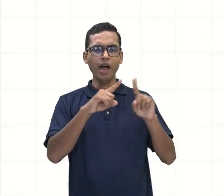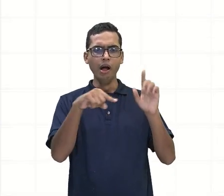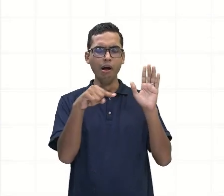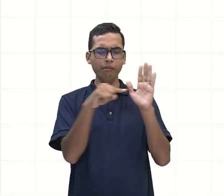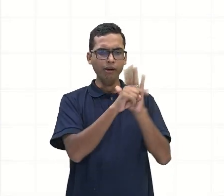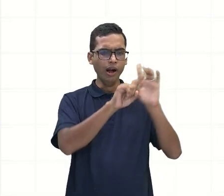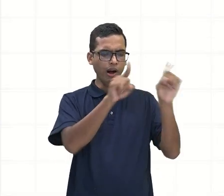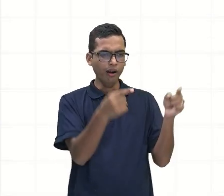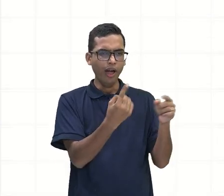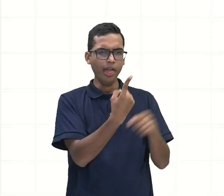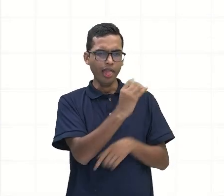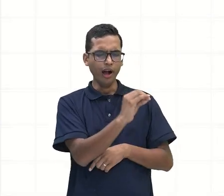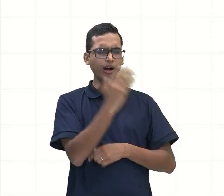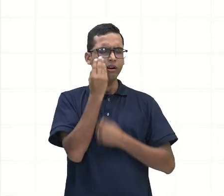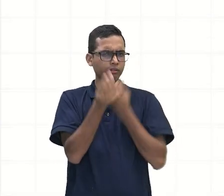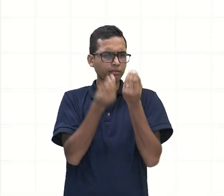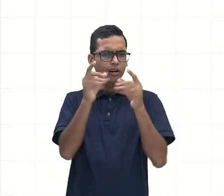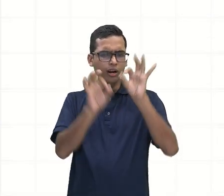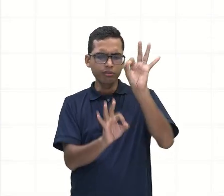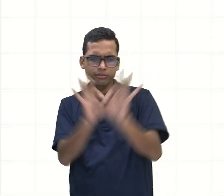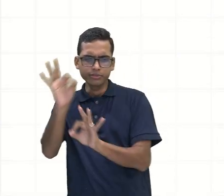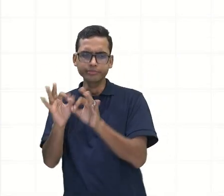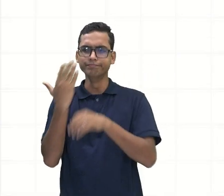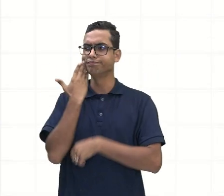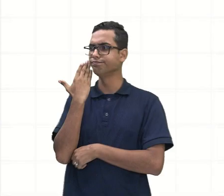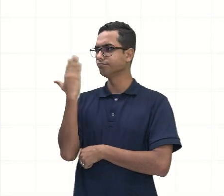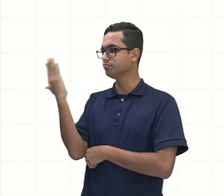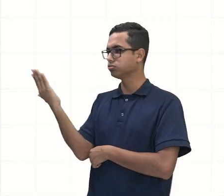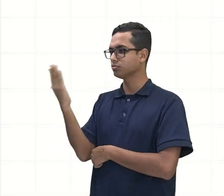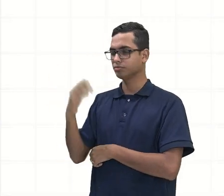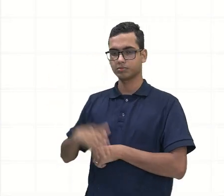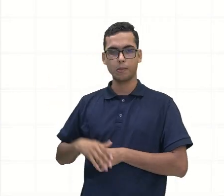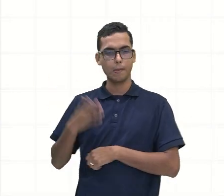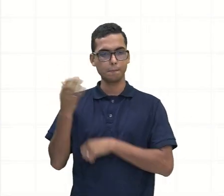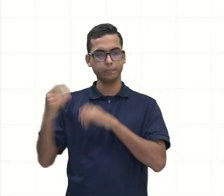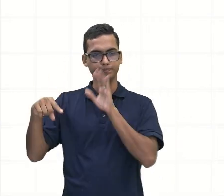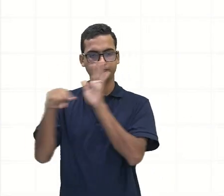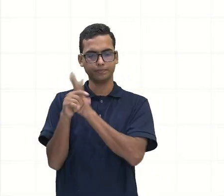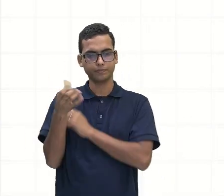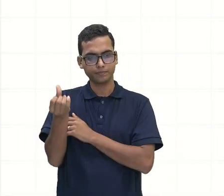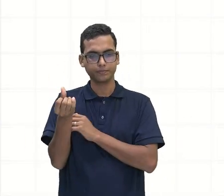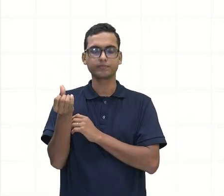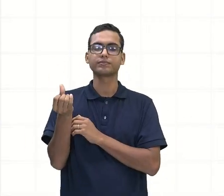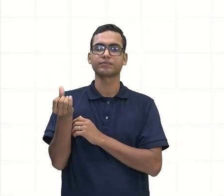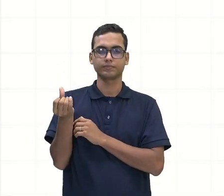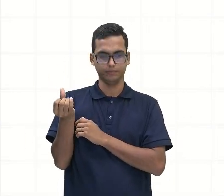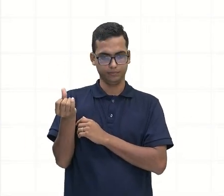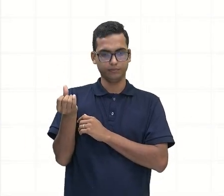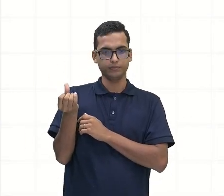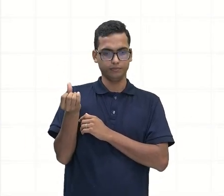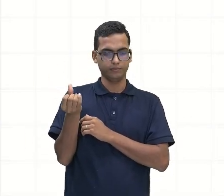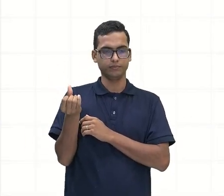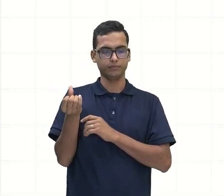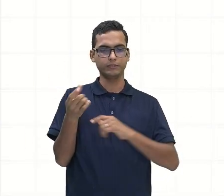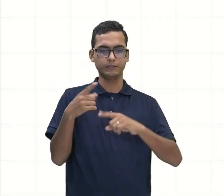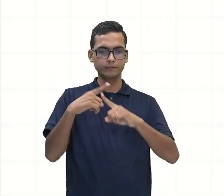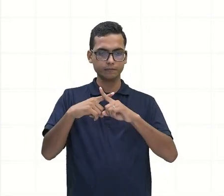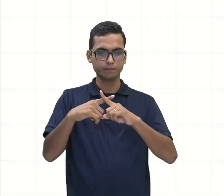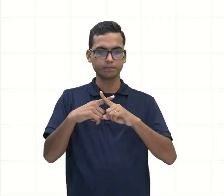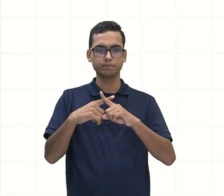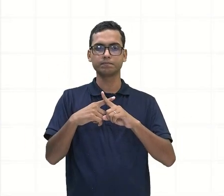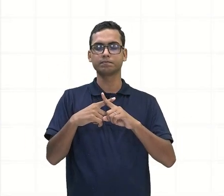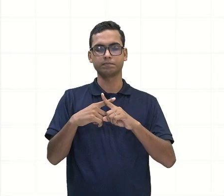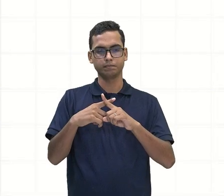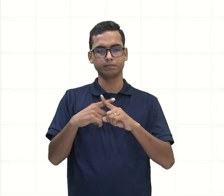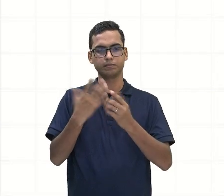6 vezes 10. Sinais diferentes na multiplicação. O que acontece? Negativo vai ficar 6